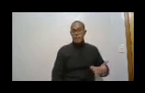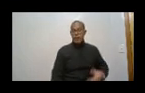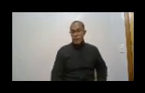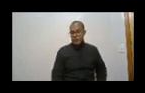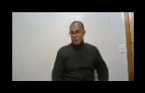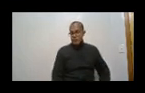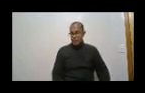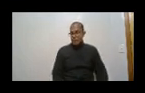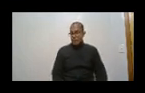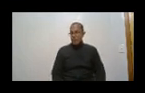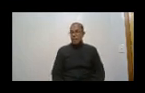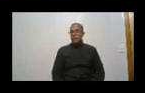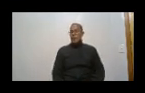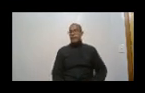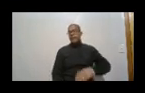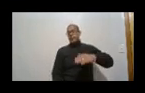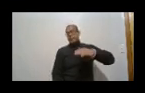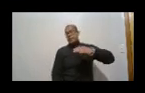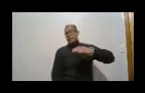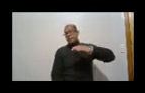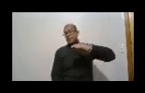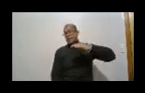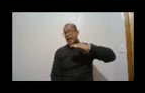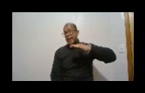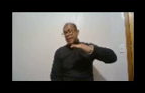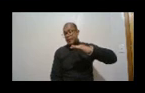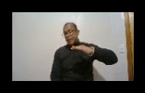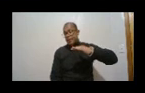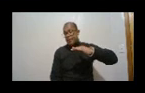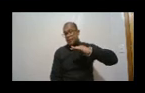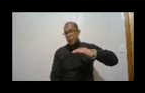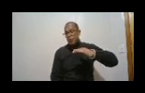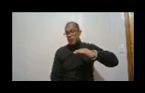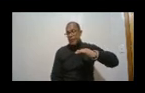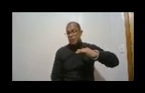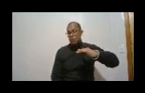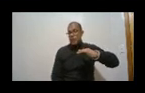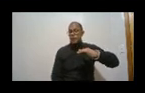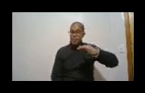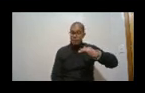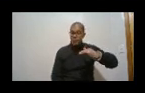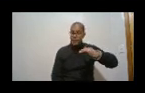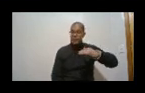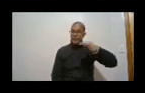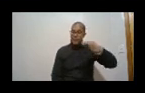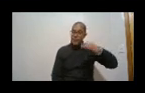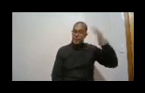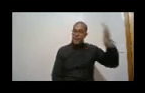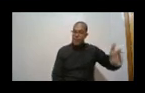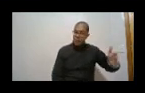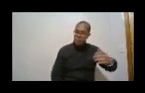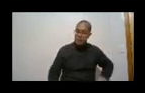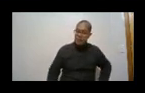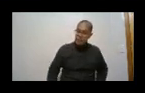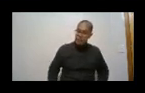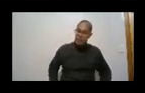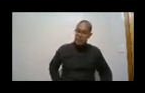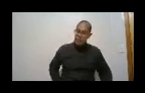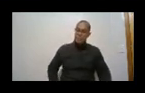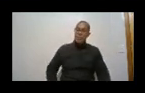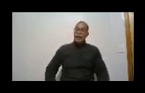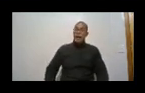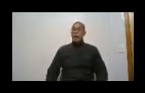tomei propositalmente, certo? O que é que vai acontecer? Ele sai daquele beta-2 e vai atuar no receptor beta, mas também no beta-1,